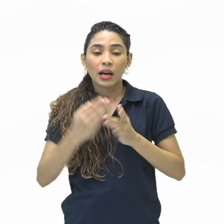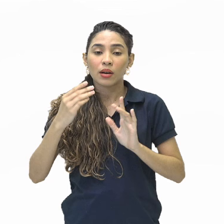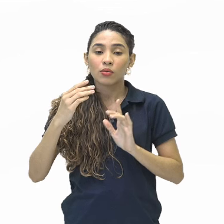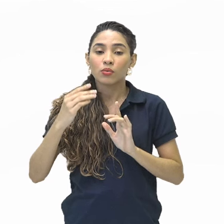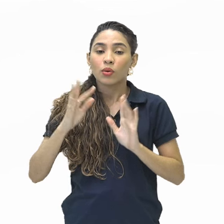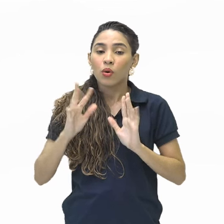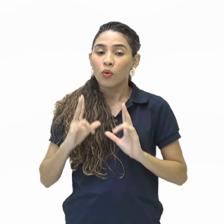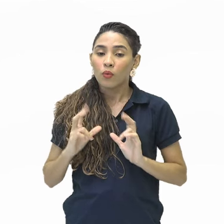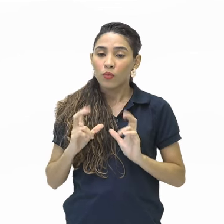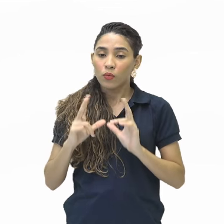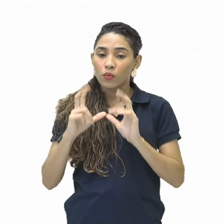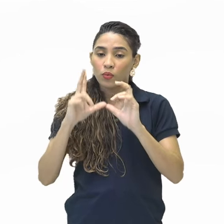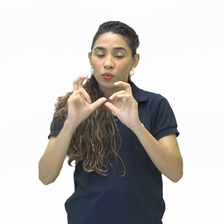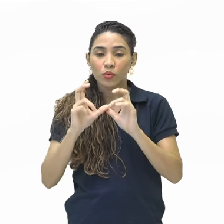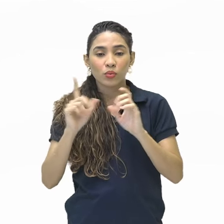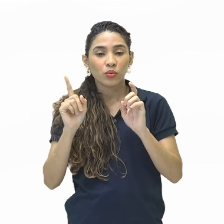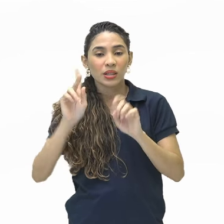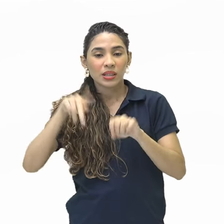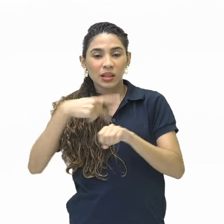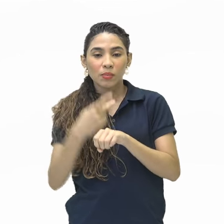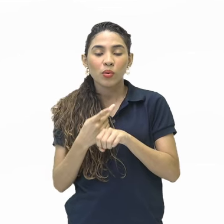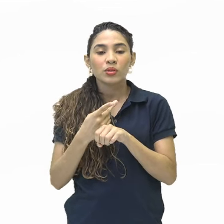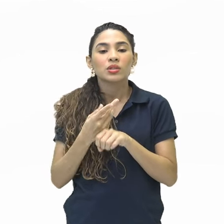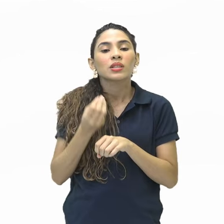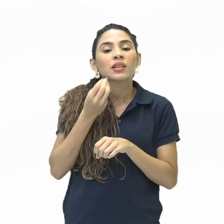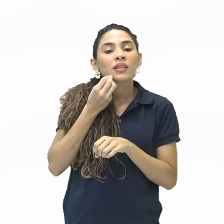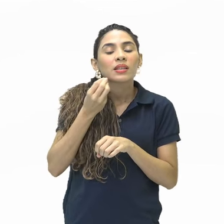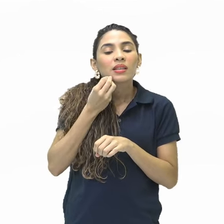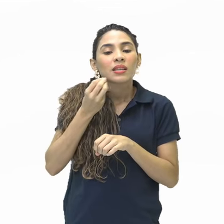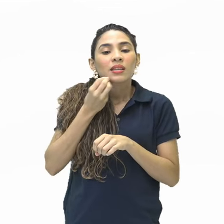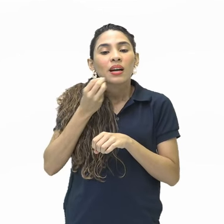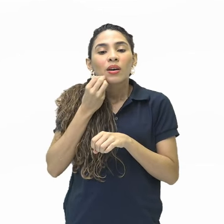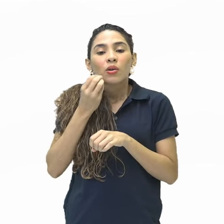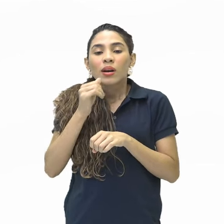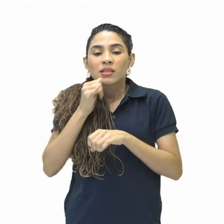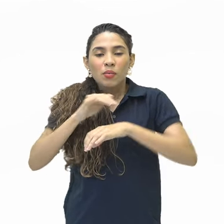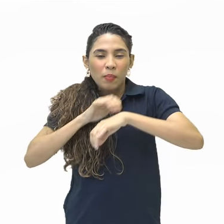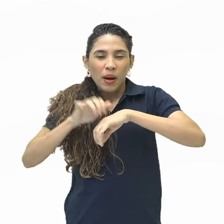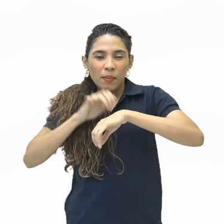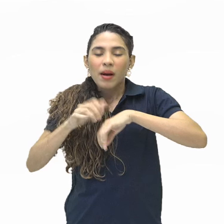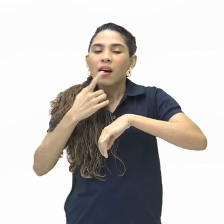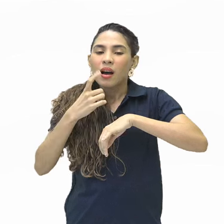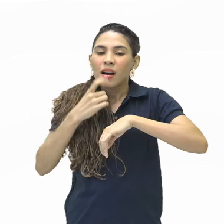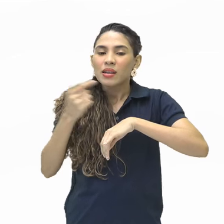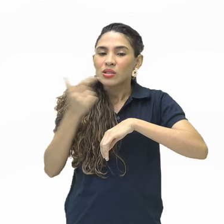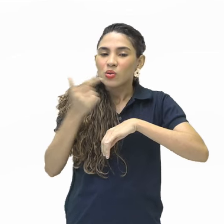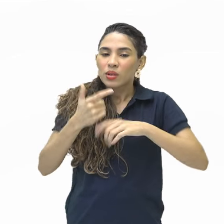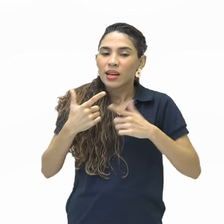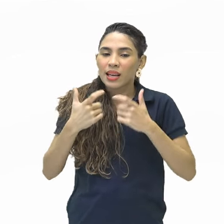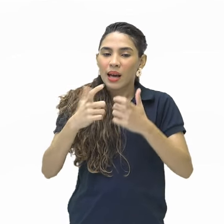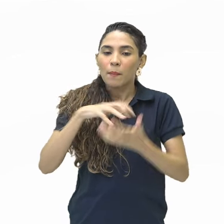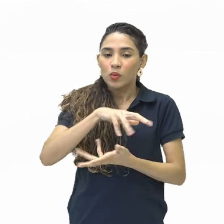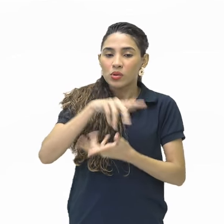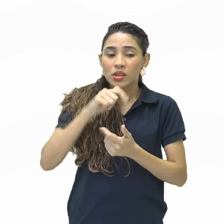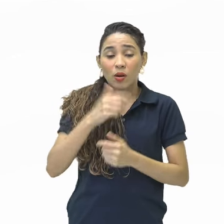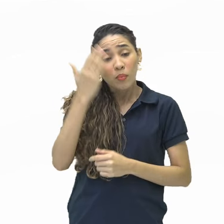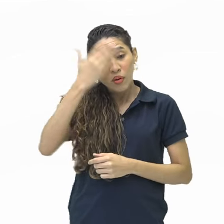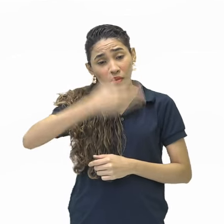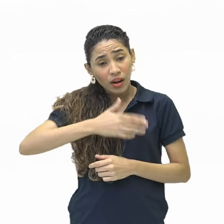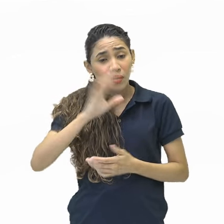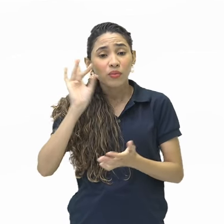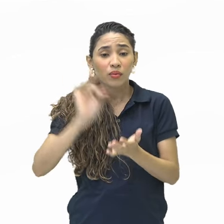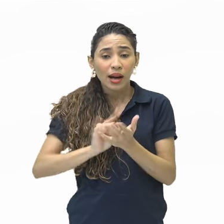eles testaram em ferimentos em soldados na Segunda Guerra Mundial. Eles comprovaram aí que realmente